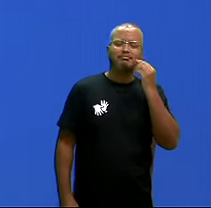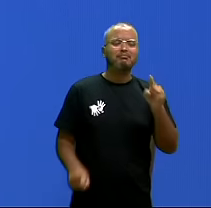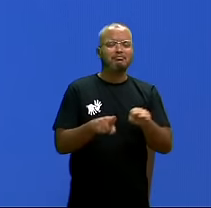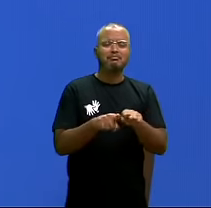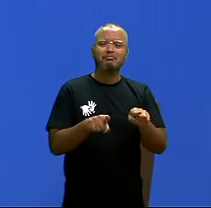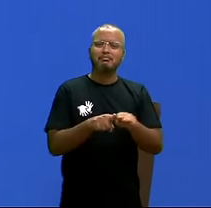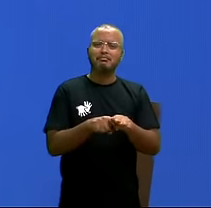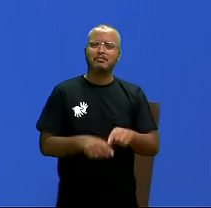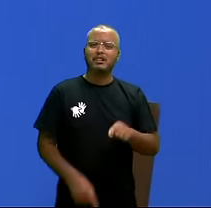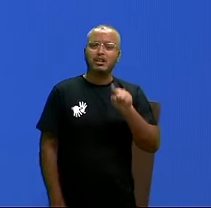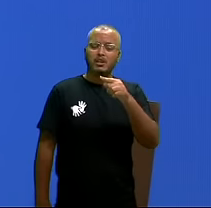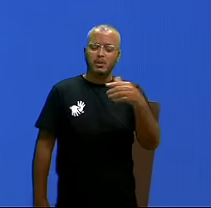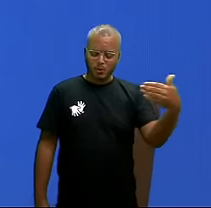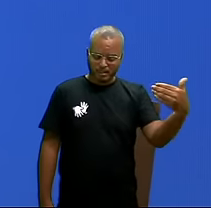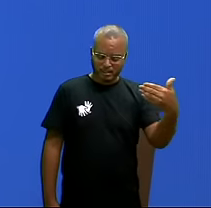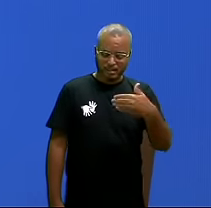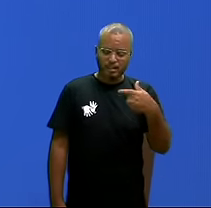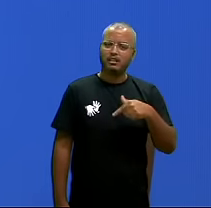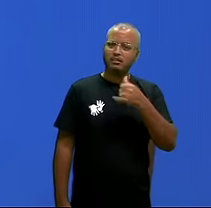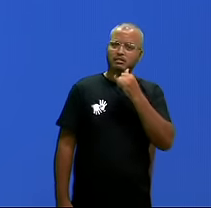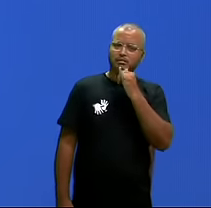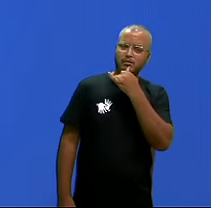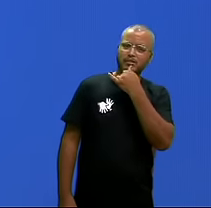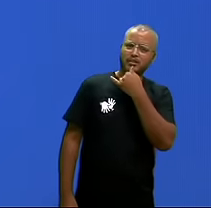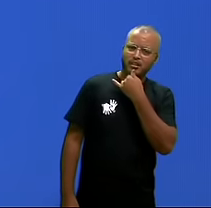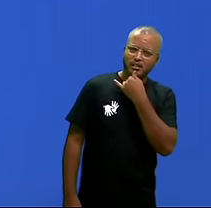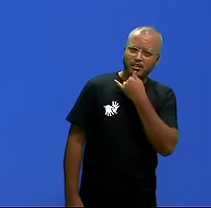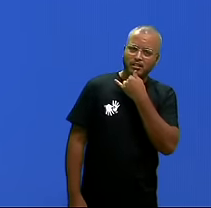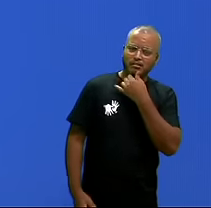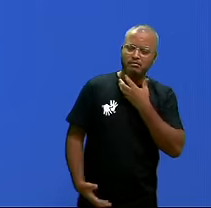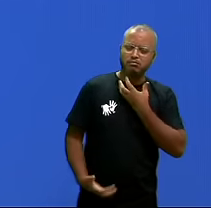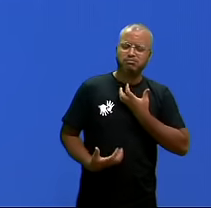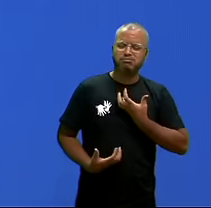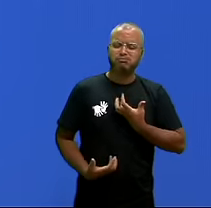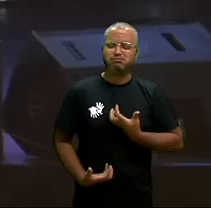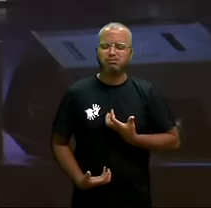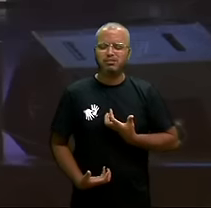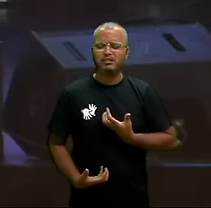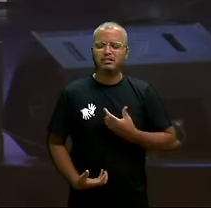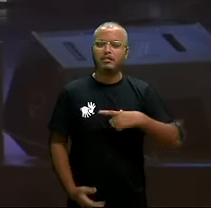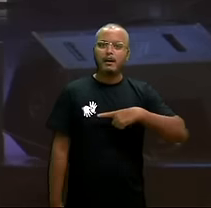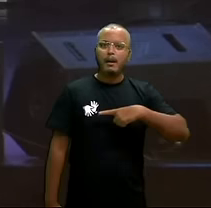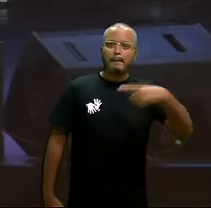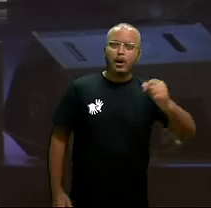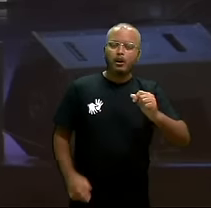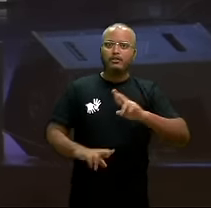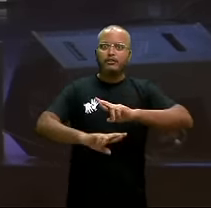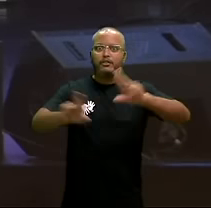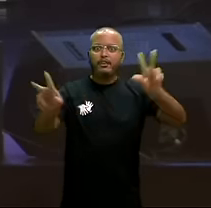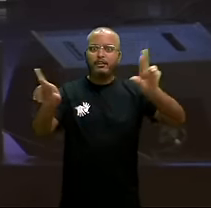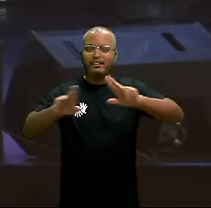vezes, triste, desanimado, e sair na rua dizendo: que vontade de viver.